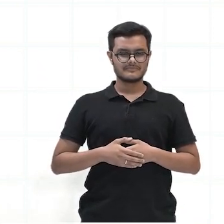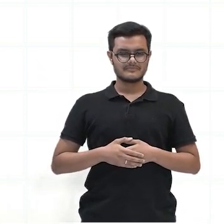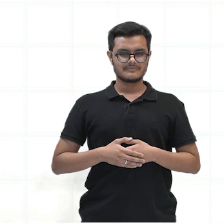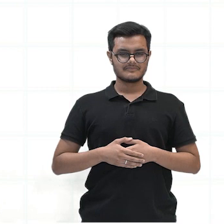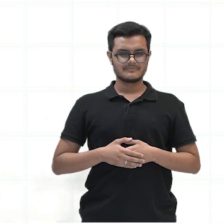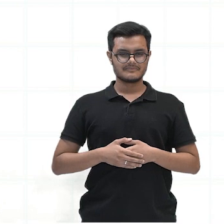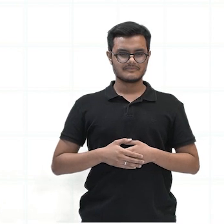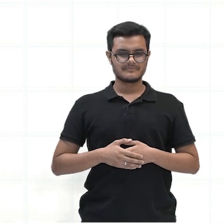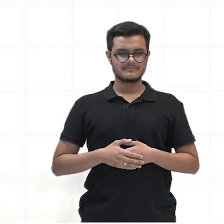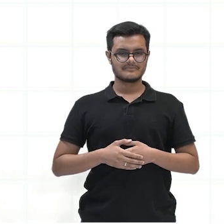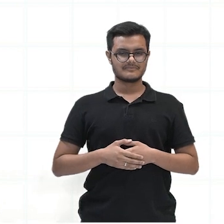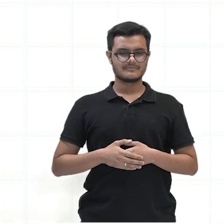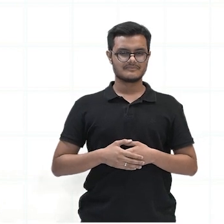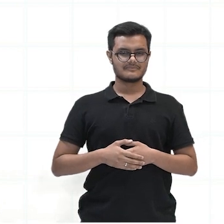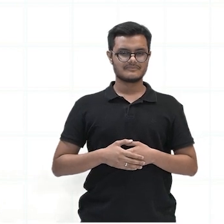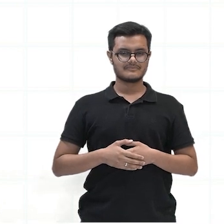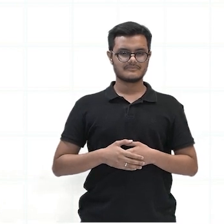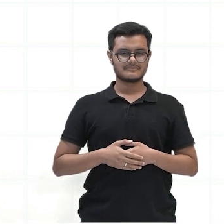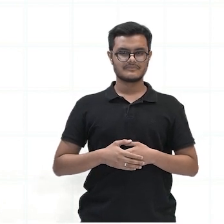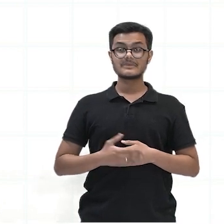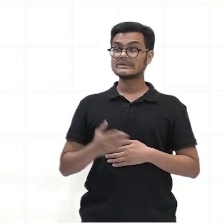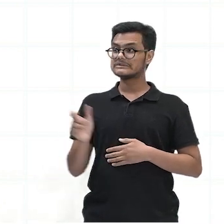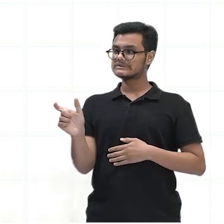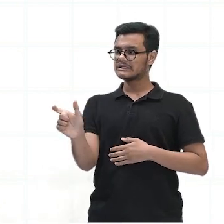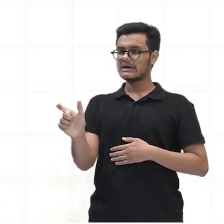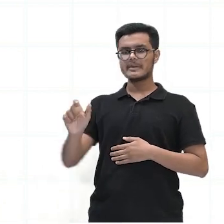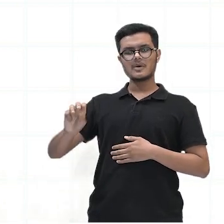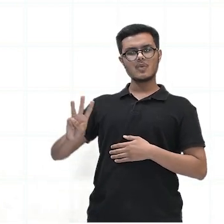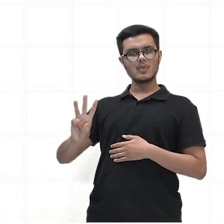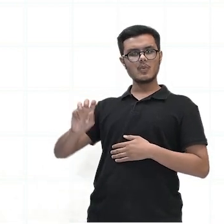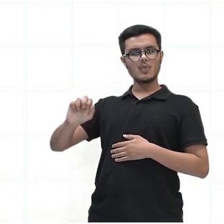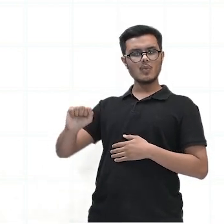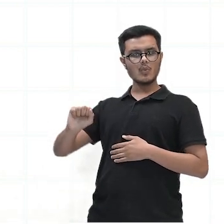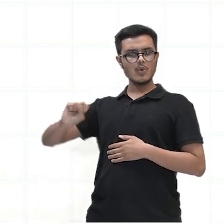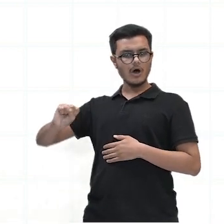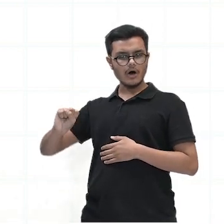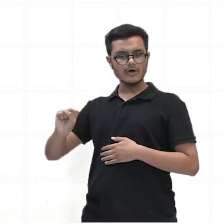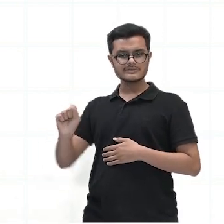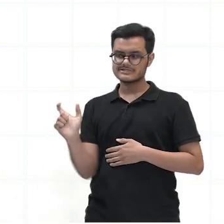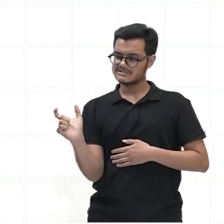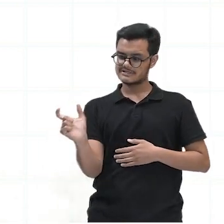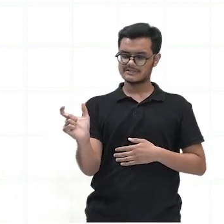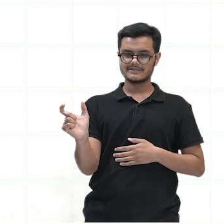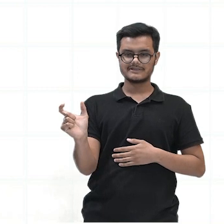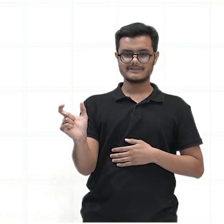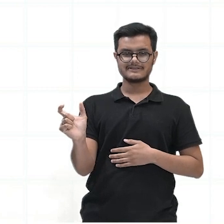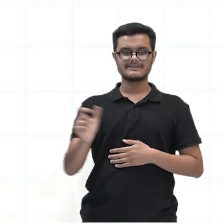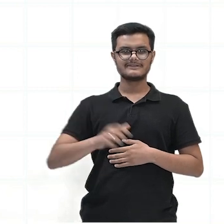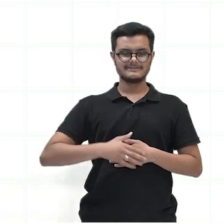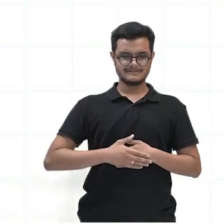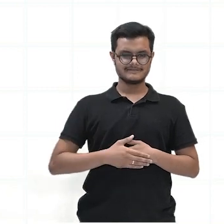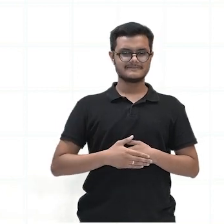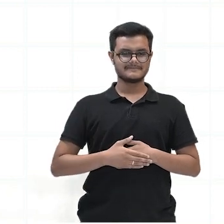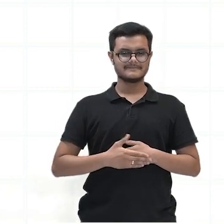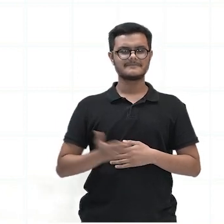was, olha só, tem outra palavra em destaque aqui, a palavra